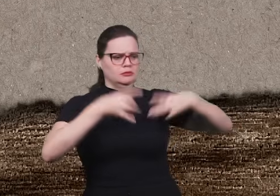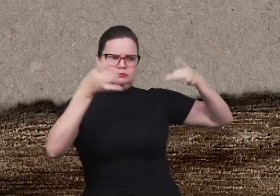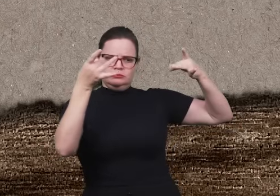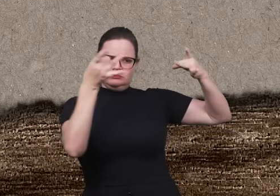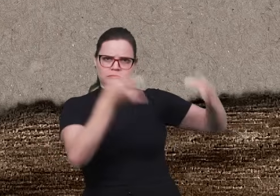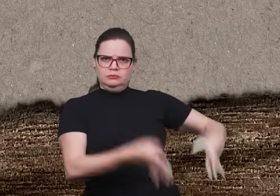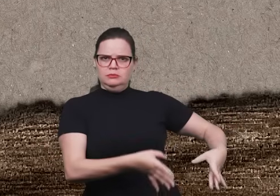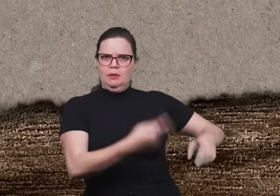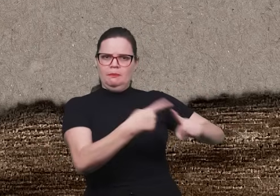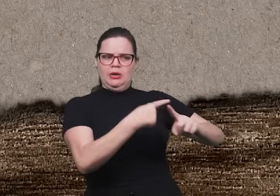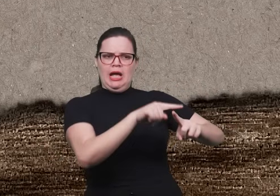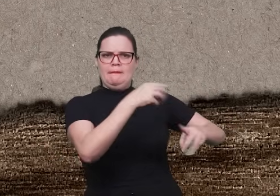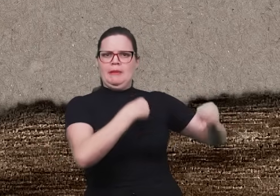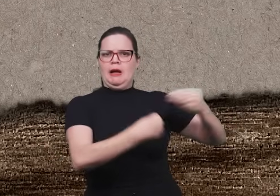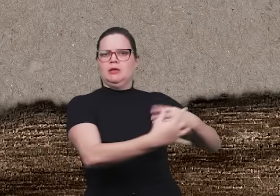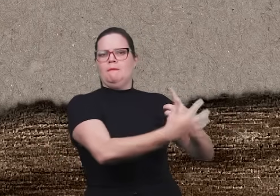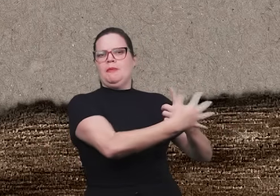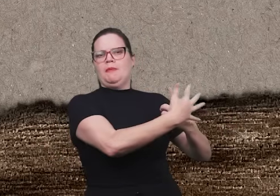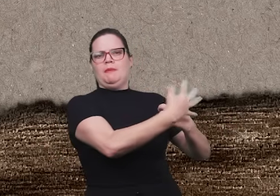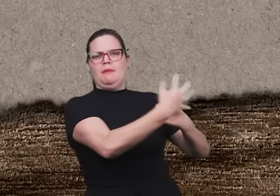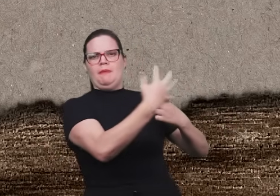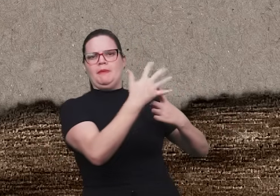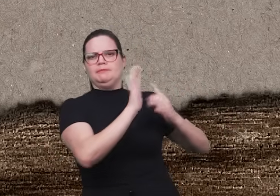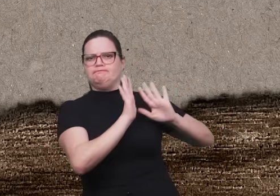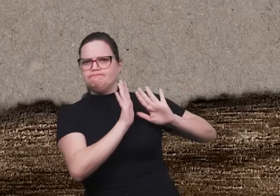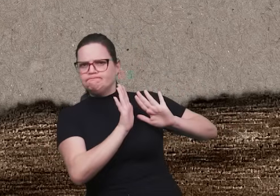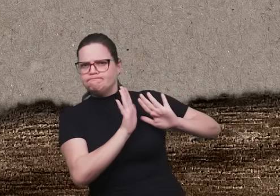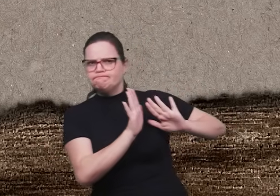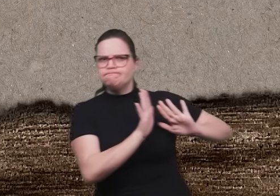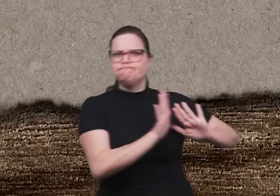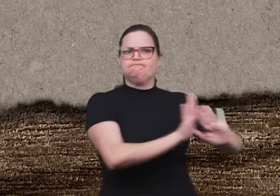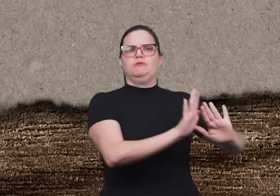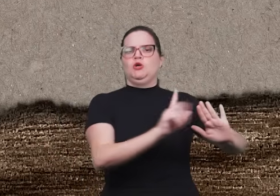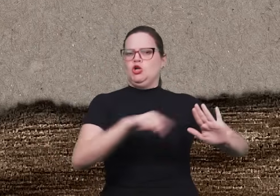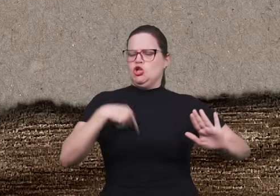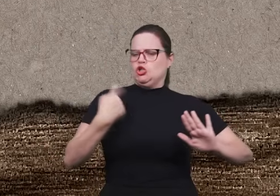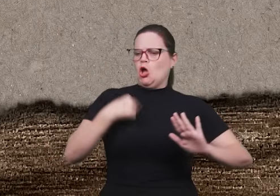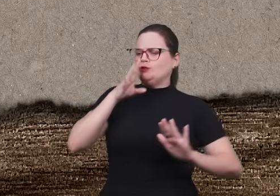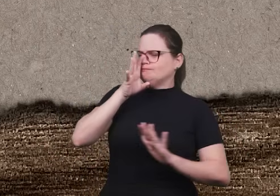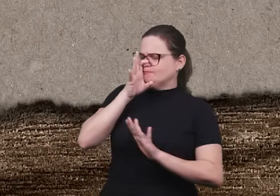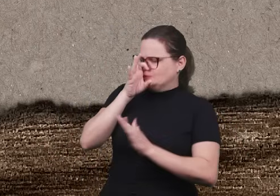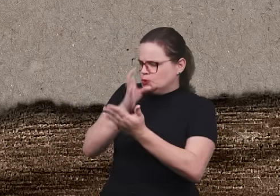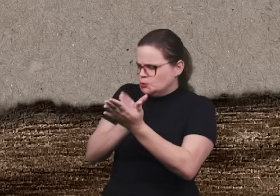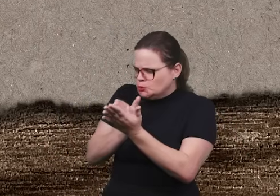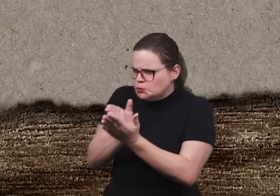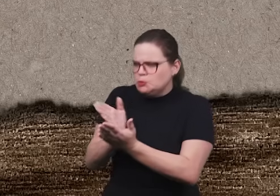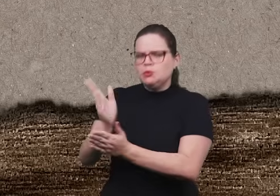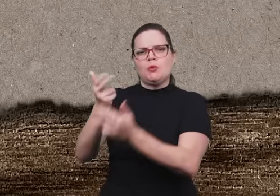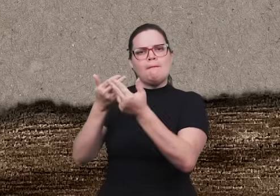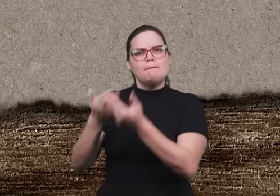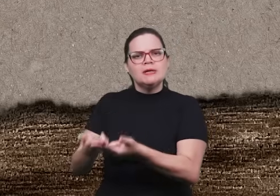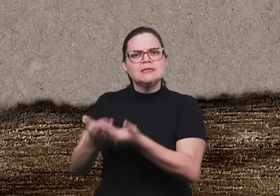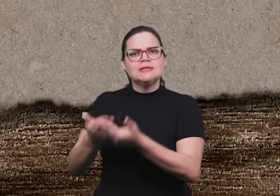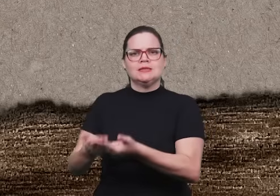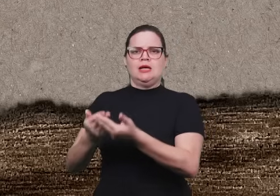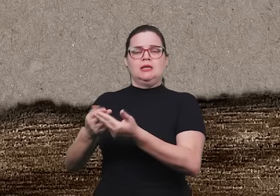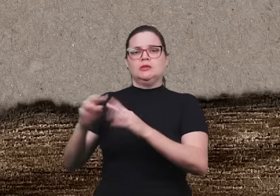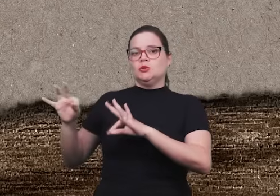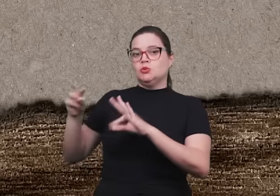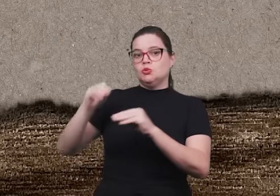pecado que tão de perto nos rodeia e corramos com paciência a carreira que nos está